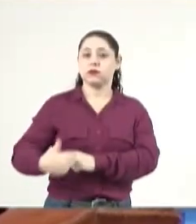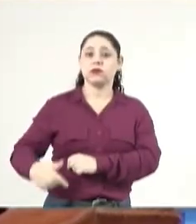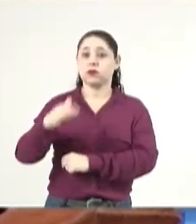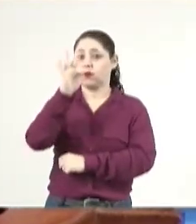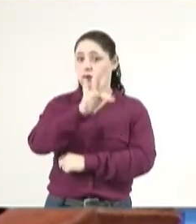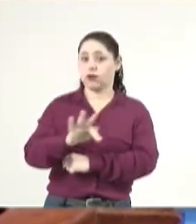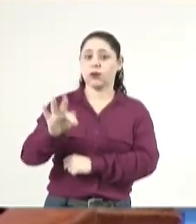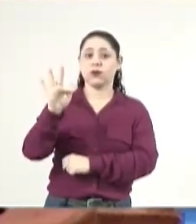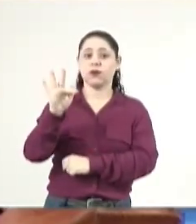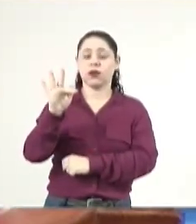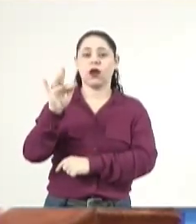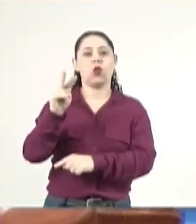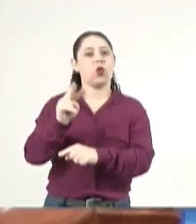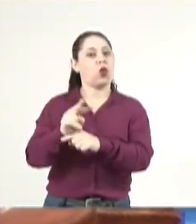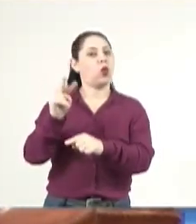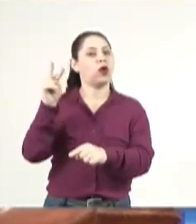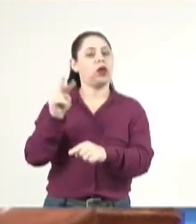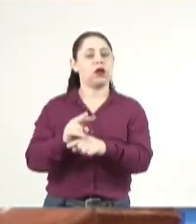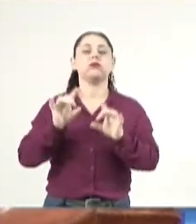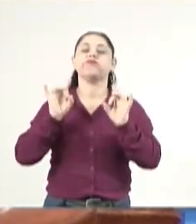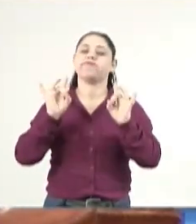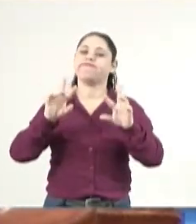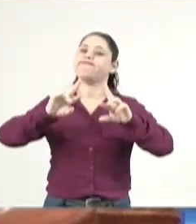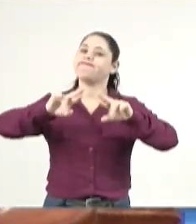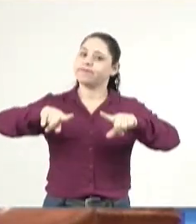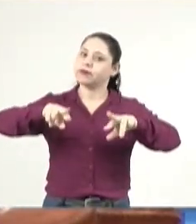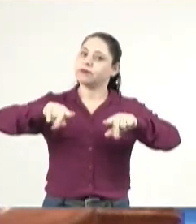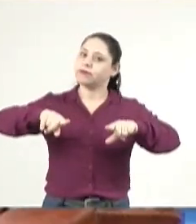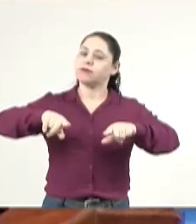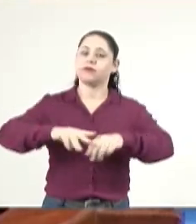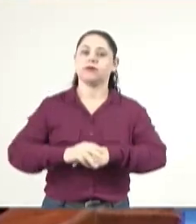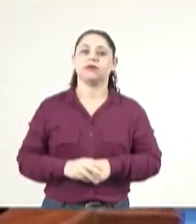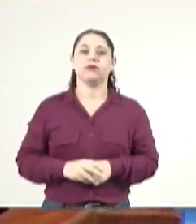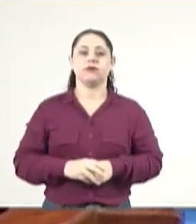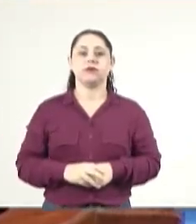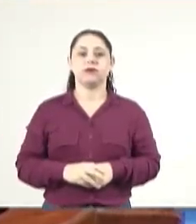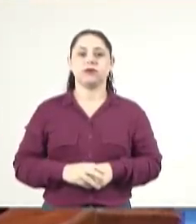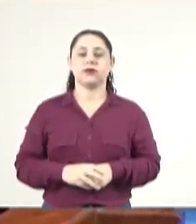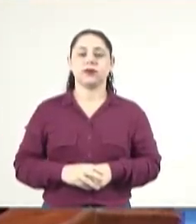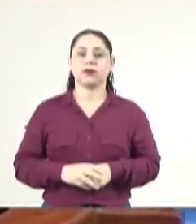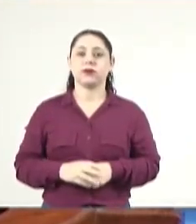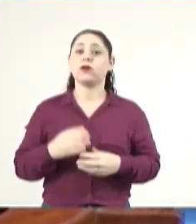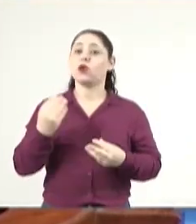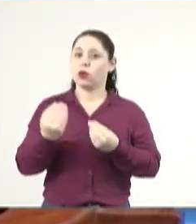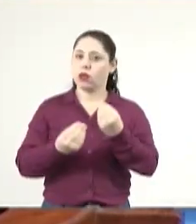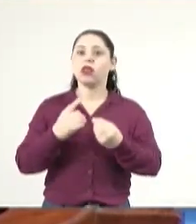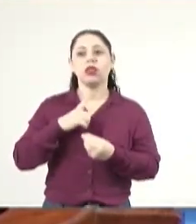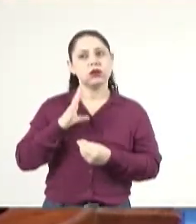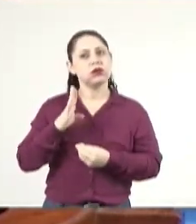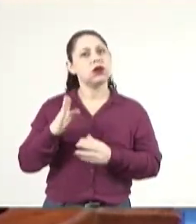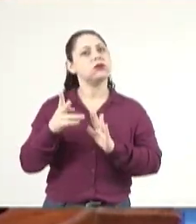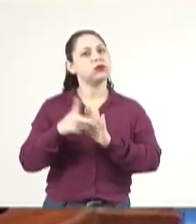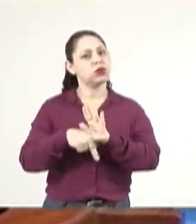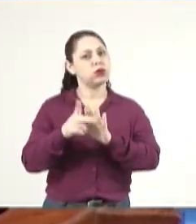acerca do que significa o dia de hoje, deputado Pedro Kemp. Hoje é o Dia Mundial do Meio